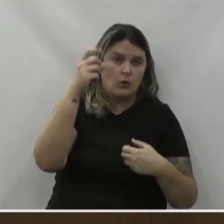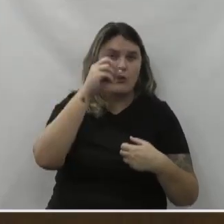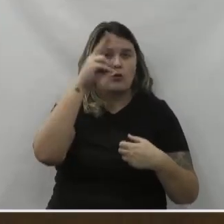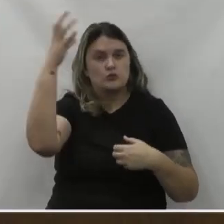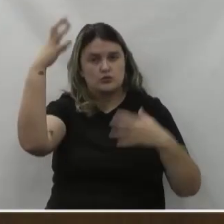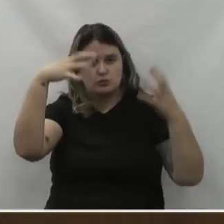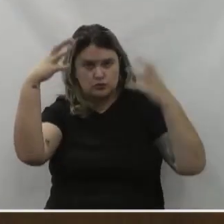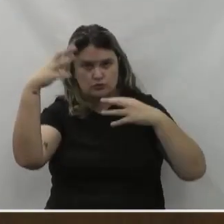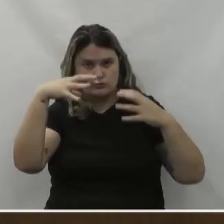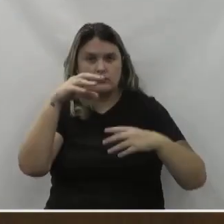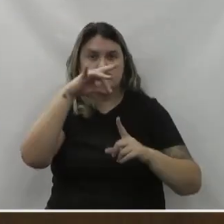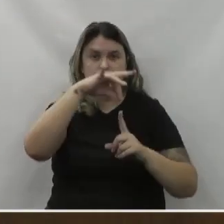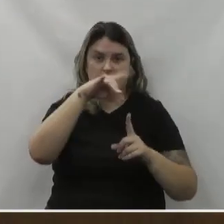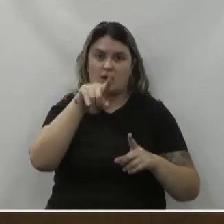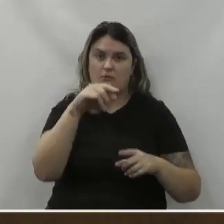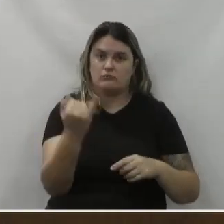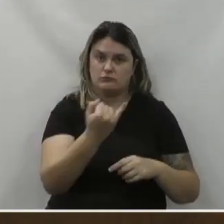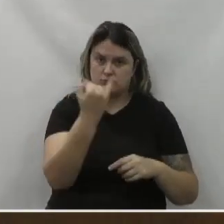chuva.